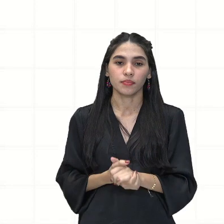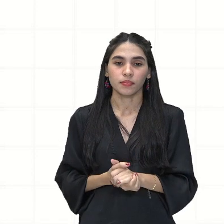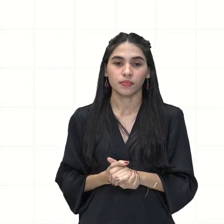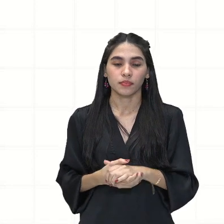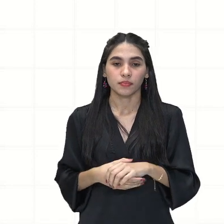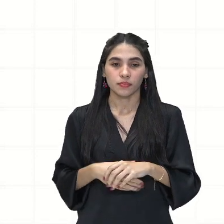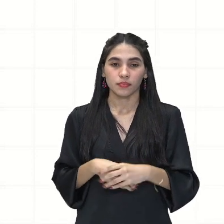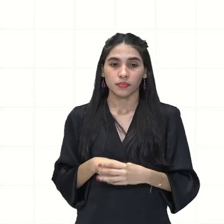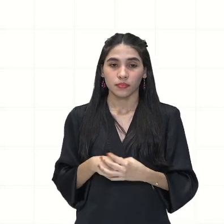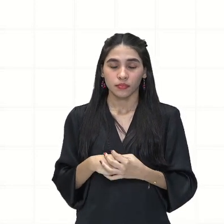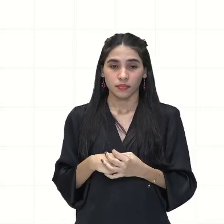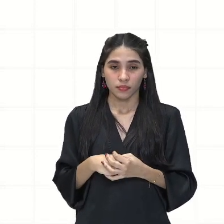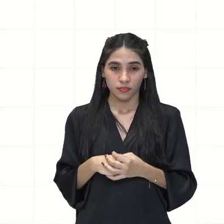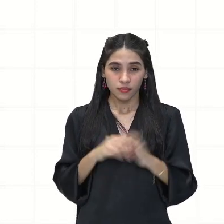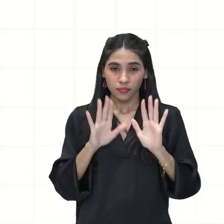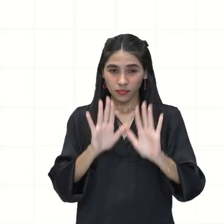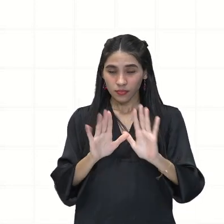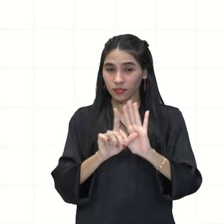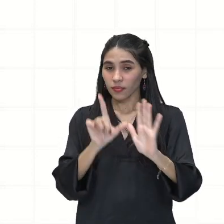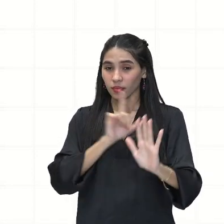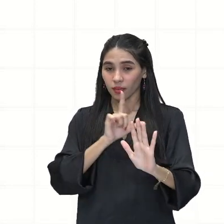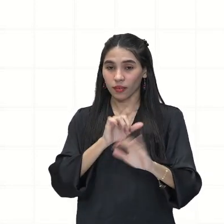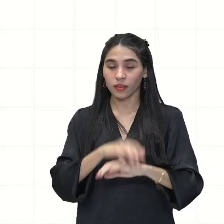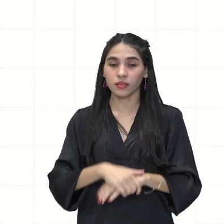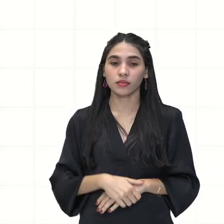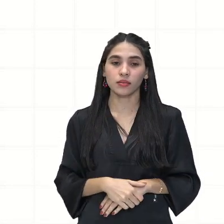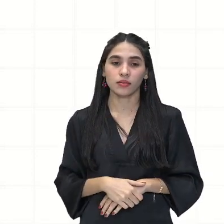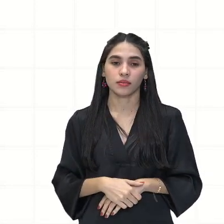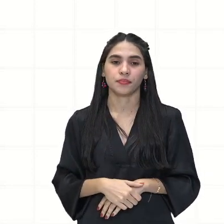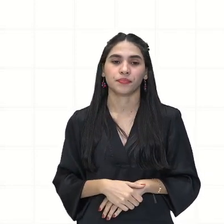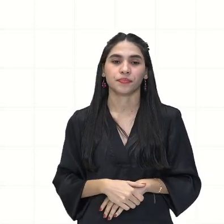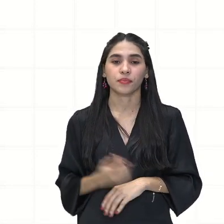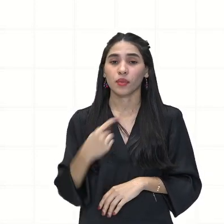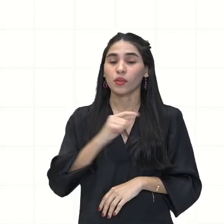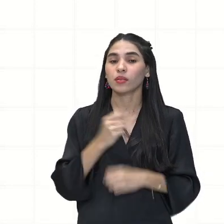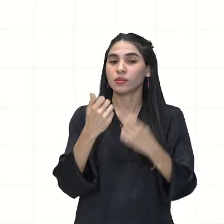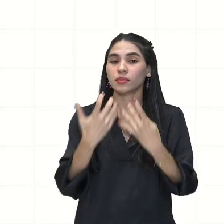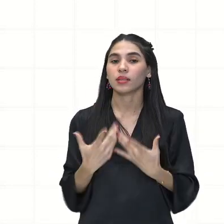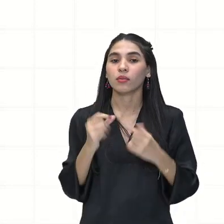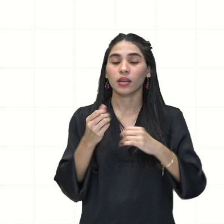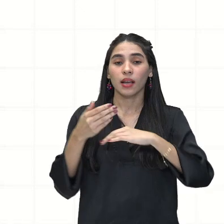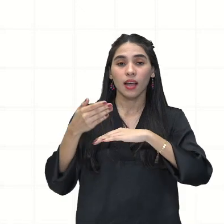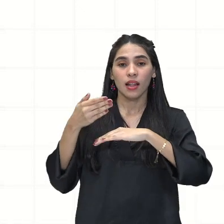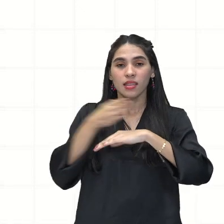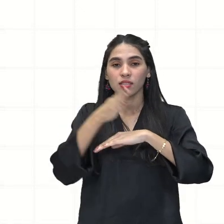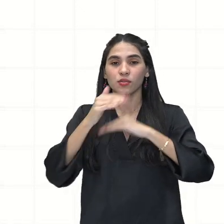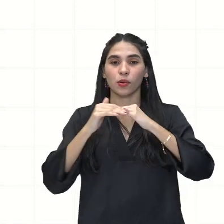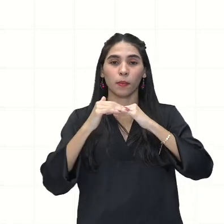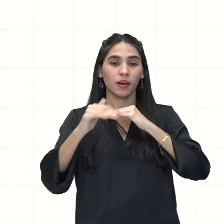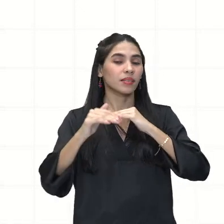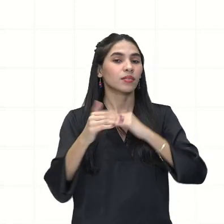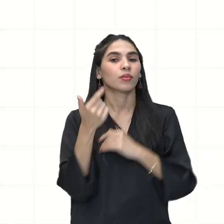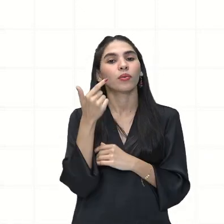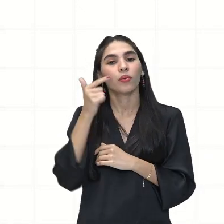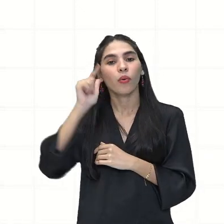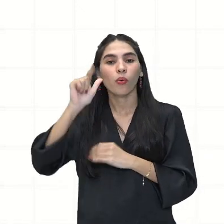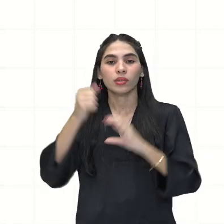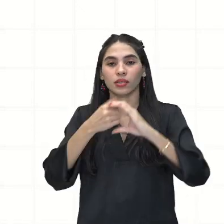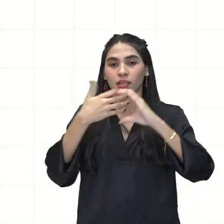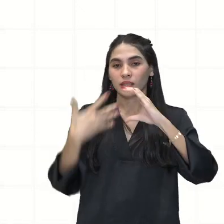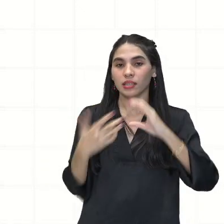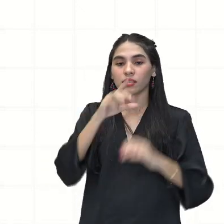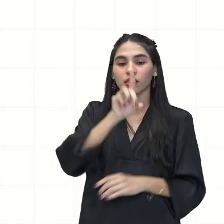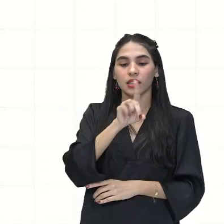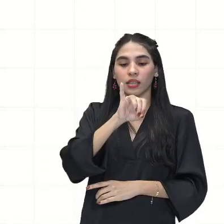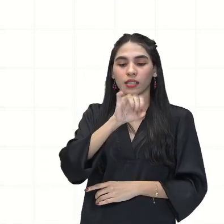prática, certo? Mas antes disso, nós vamos falar agora do desvio padrão, né? Que é a outra dispersão que